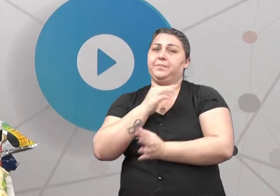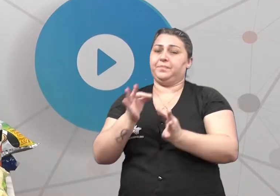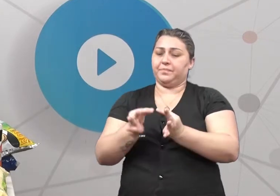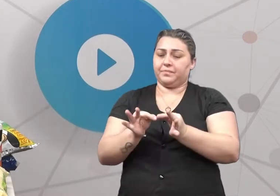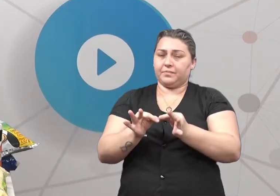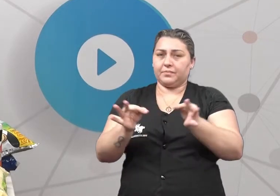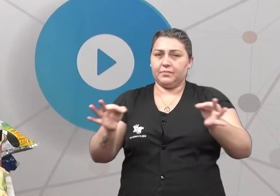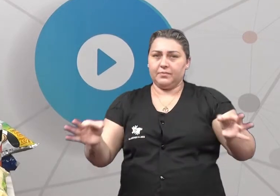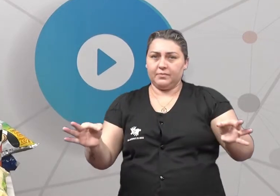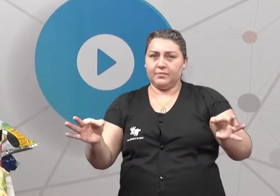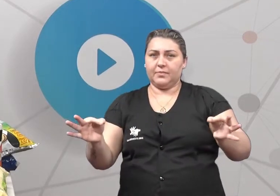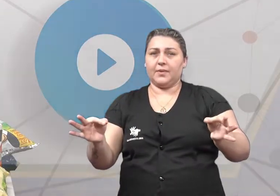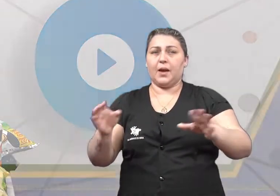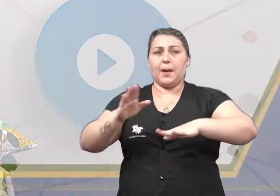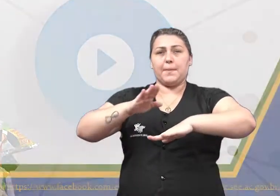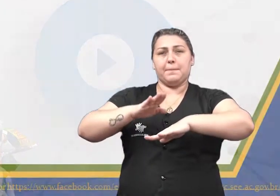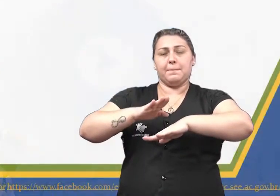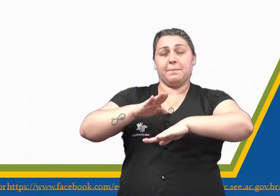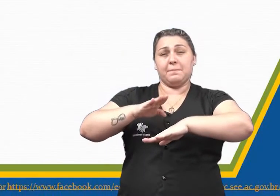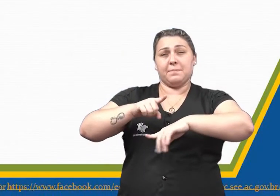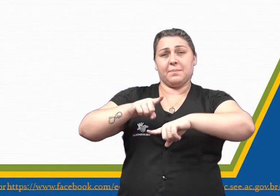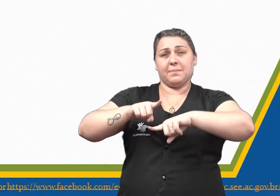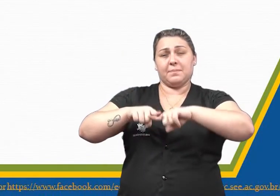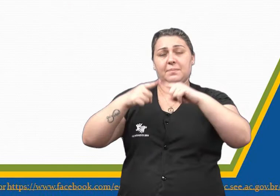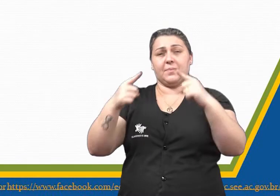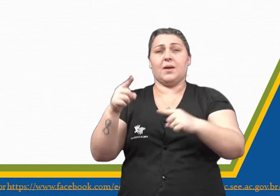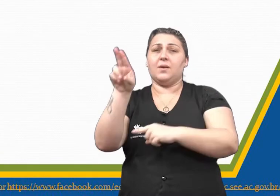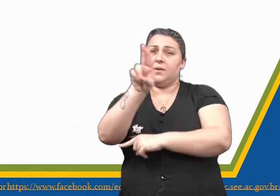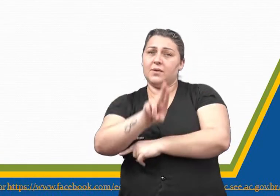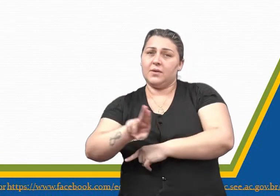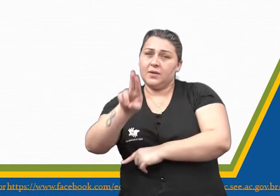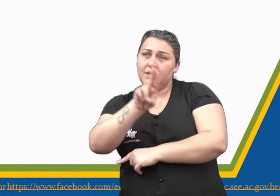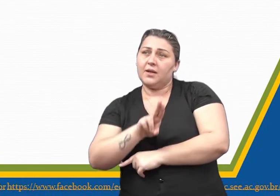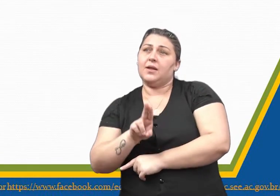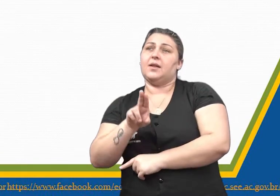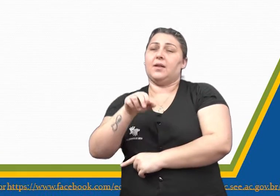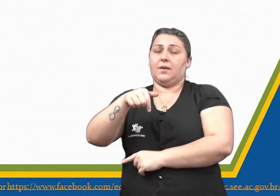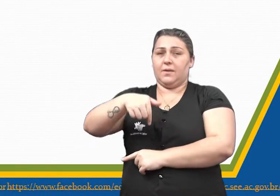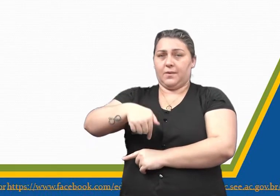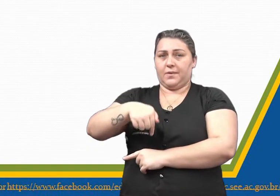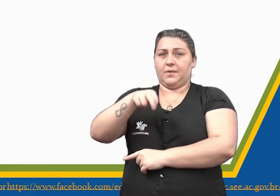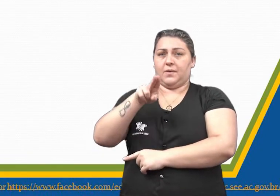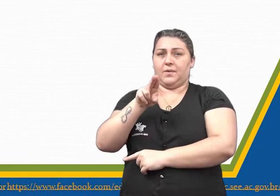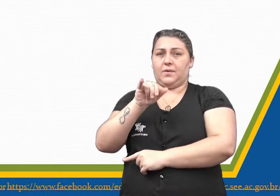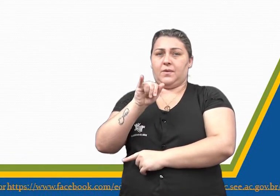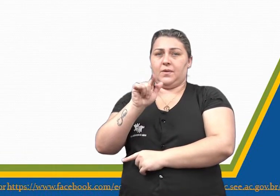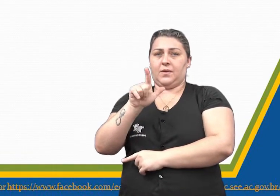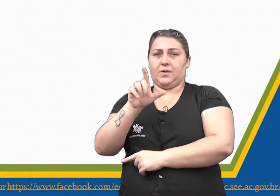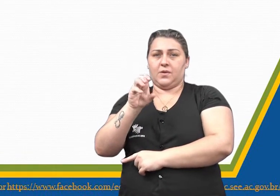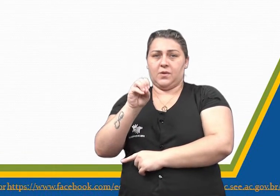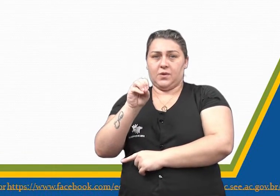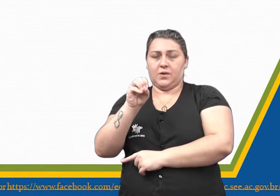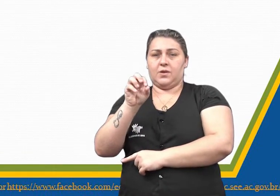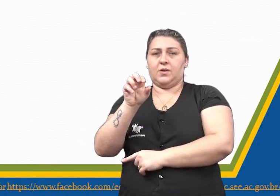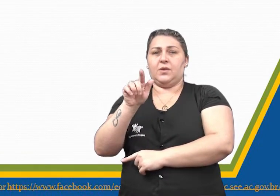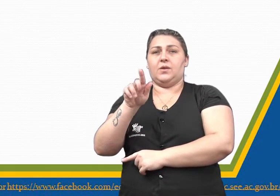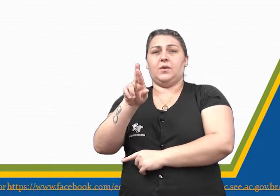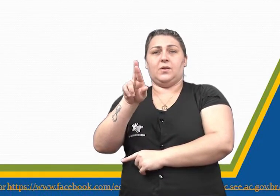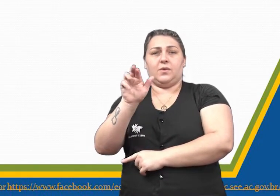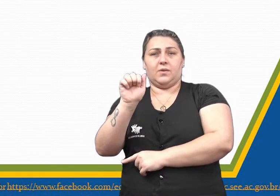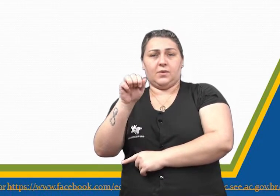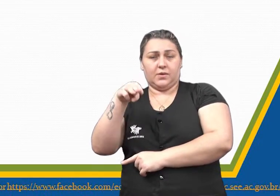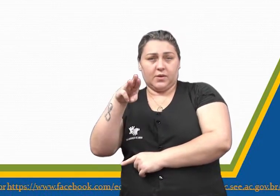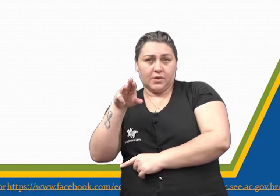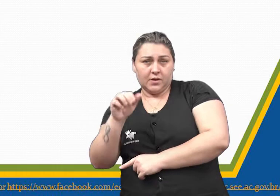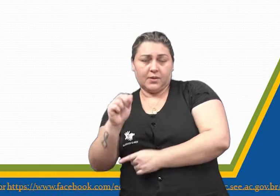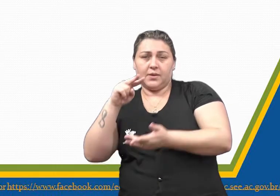medidas mais utilizadas é o quilograma, que corresponde, 1